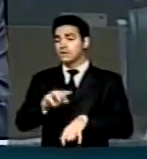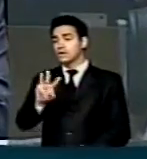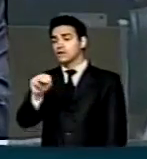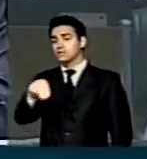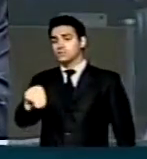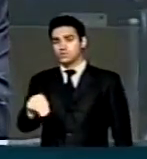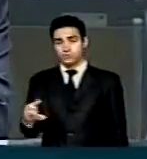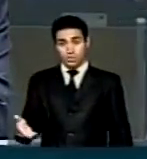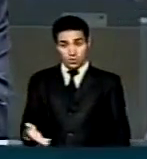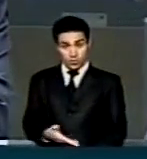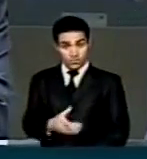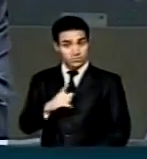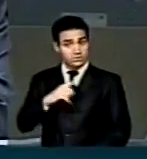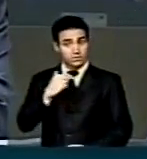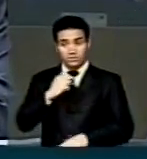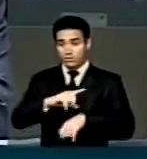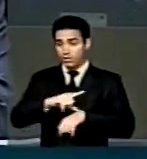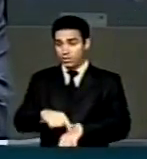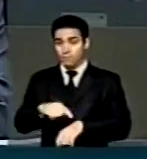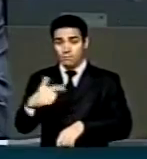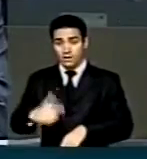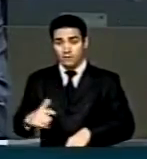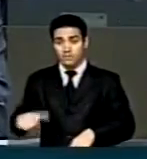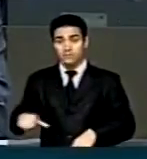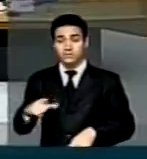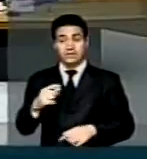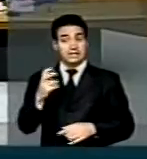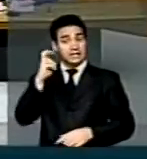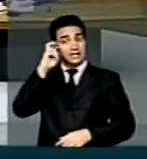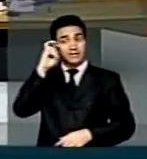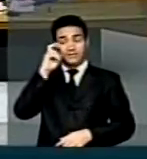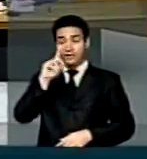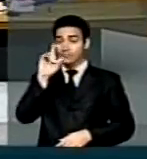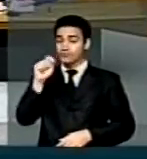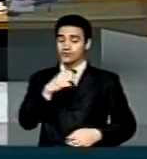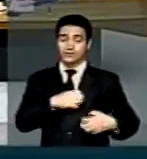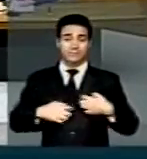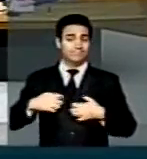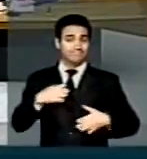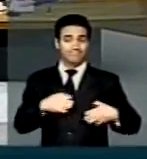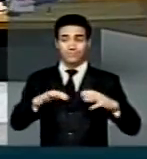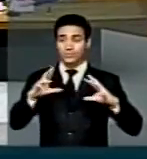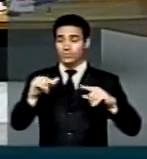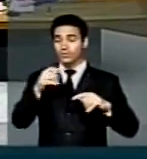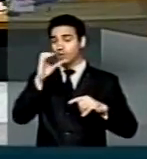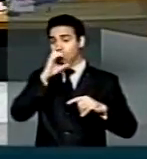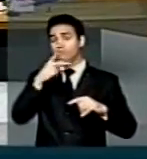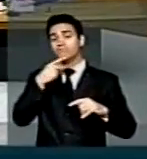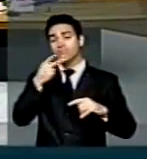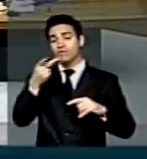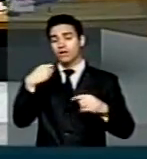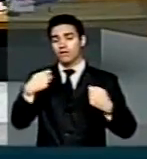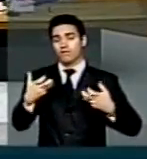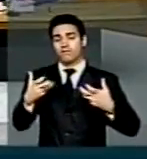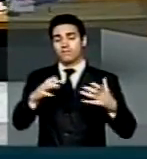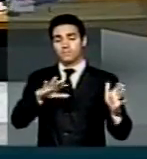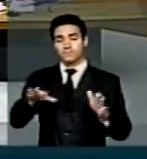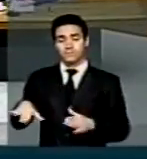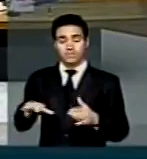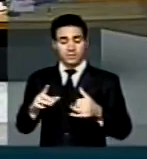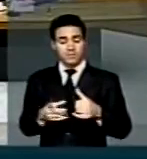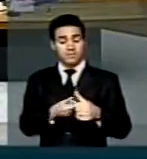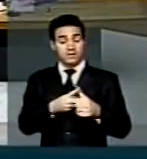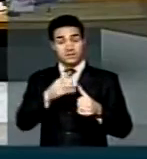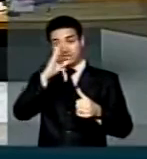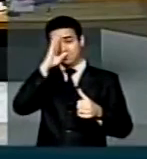hoje nós não estamos prorrogando, quinta-feira é o dia da ansiedade. Senhor presidente, um dos principais pilares da economia do país é,